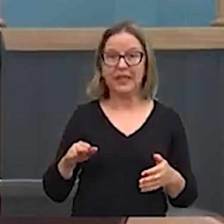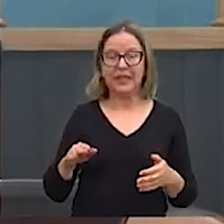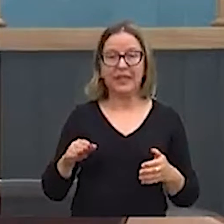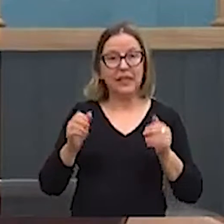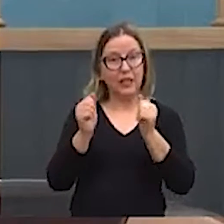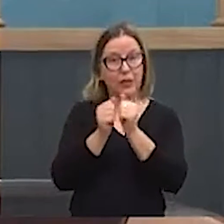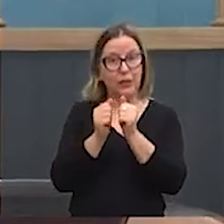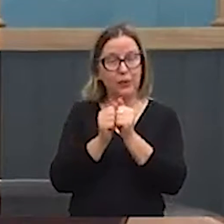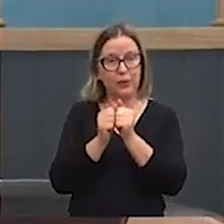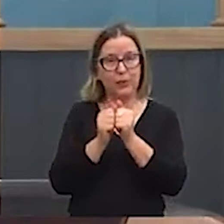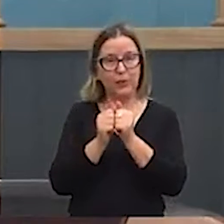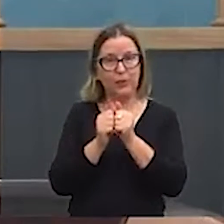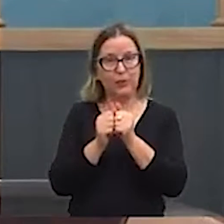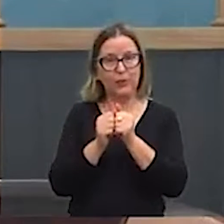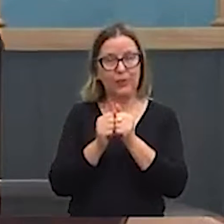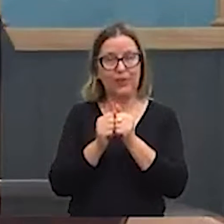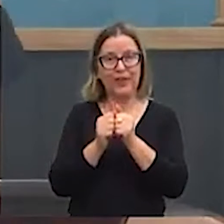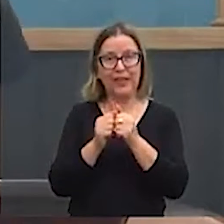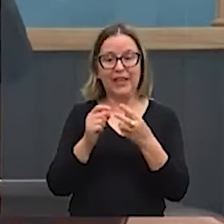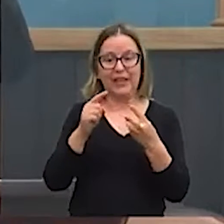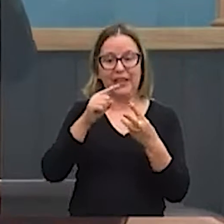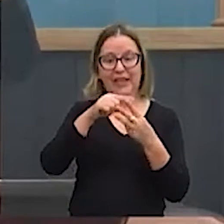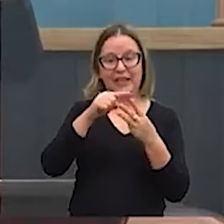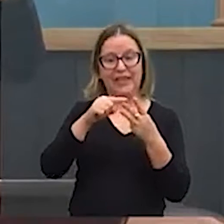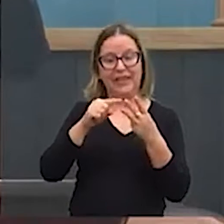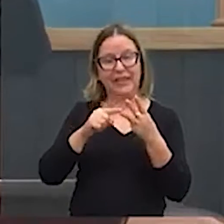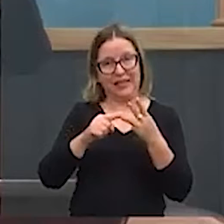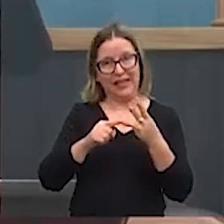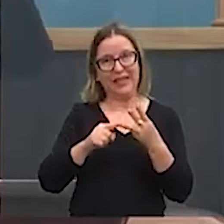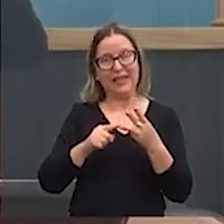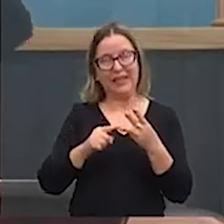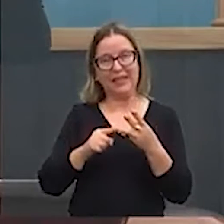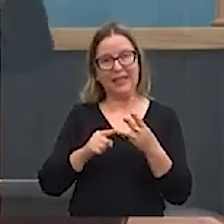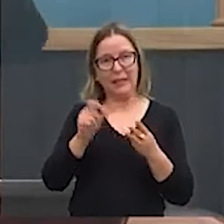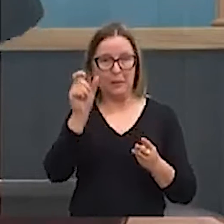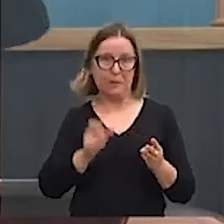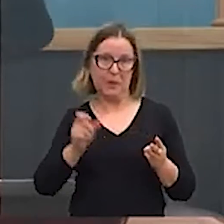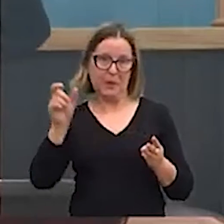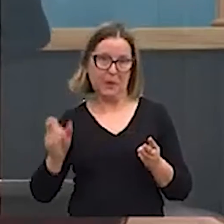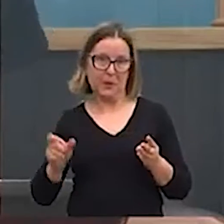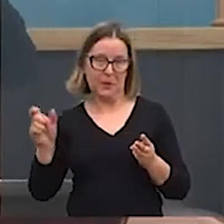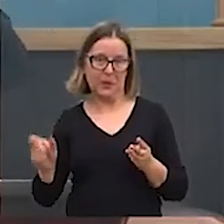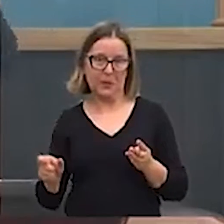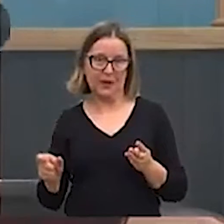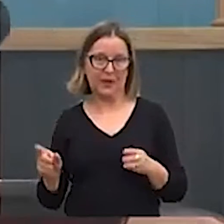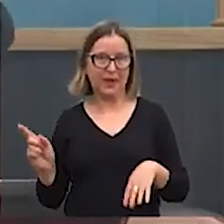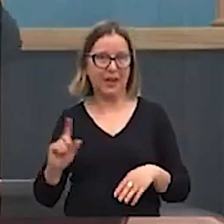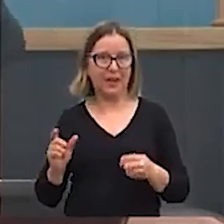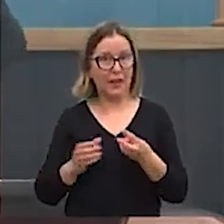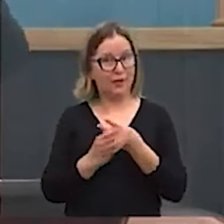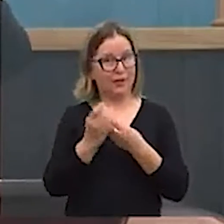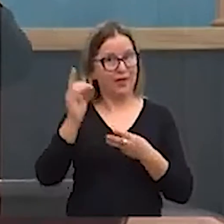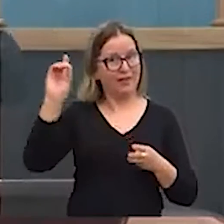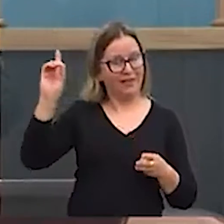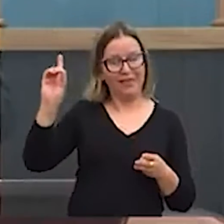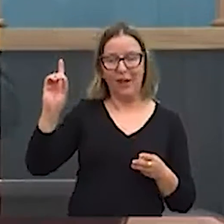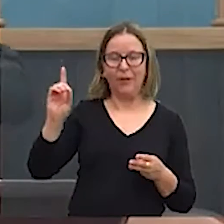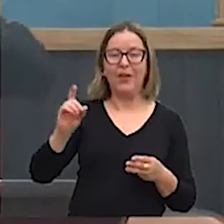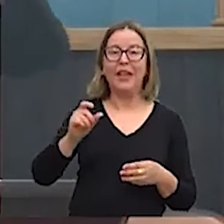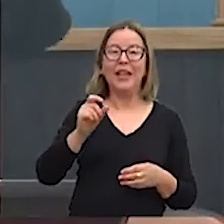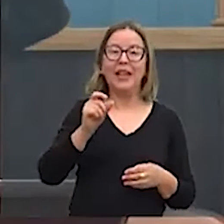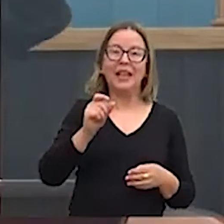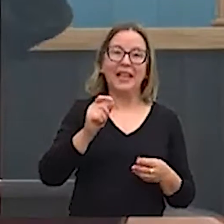de 3 pessoas da humanidade. 3, não é uma trindade celestial, mas eram 3 pessoas da